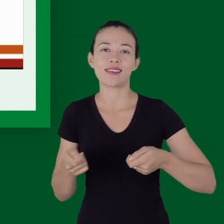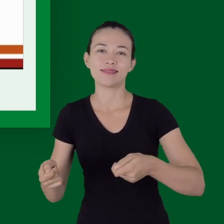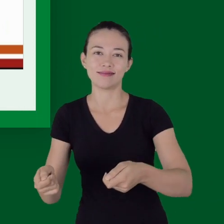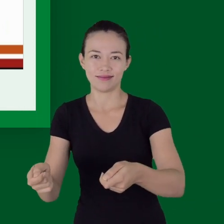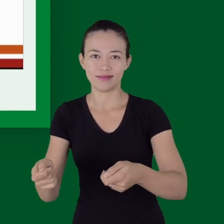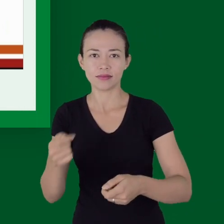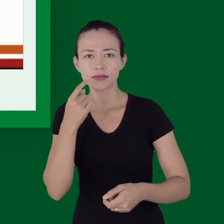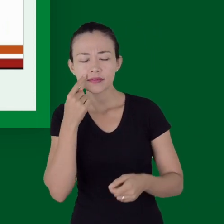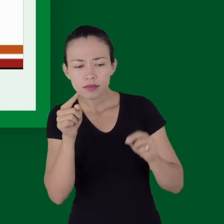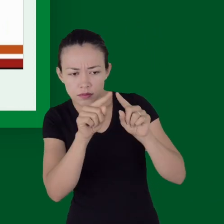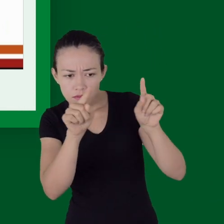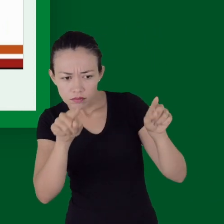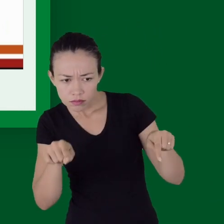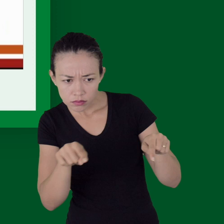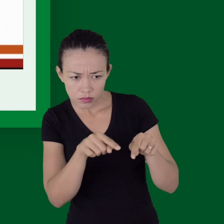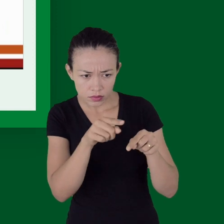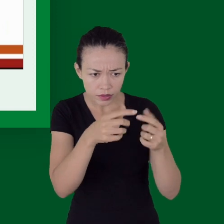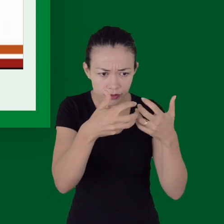está funcionando.